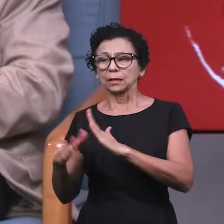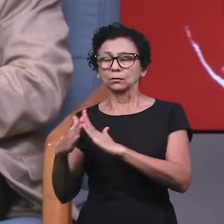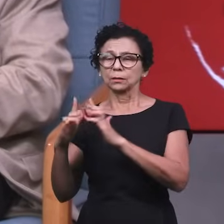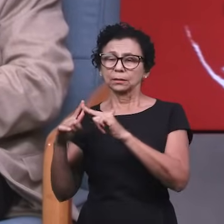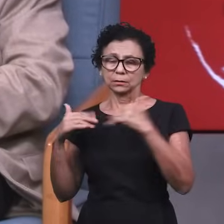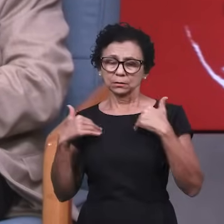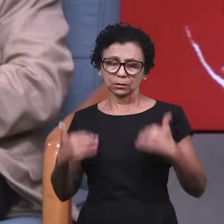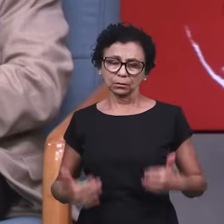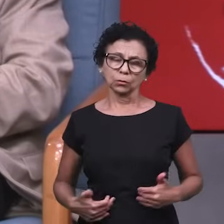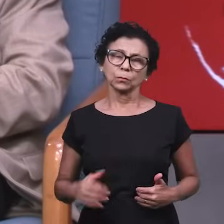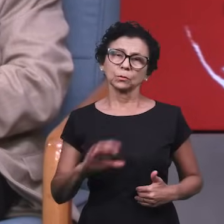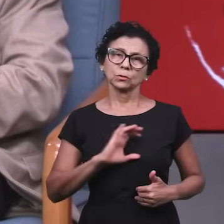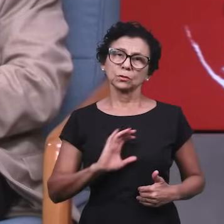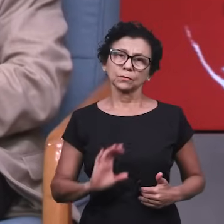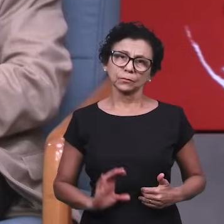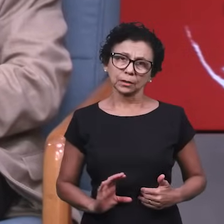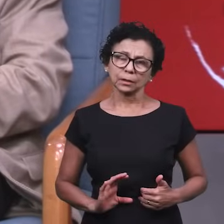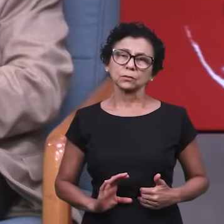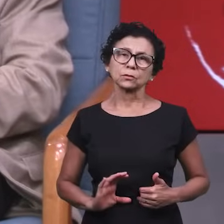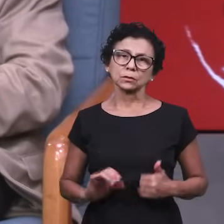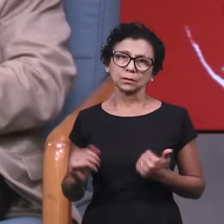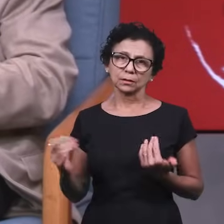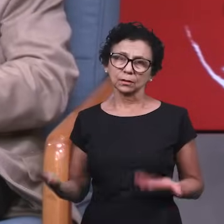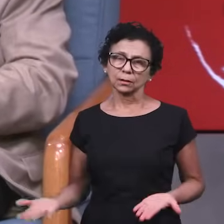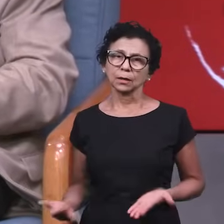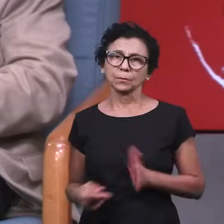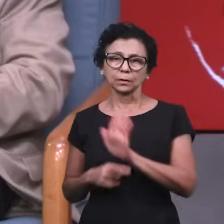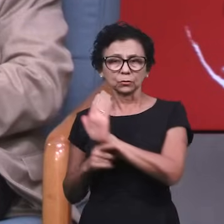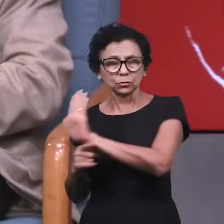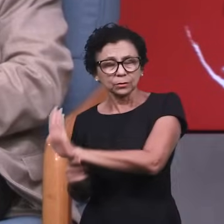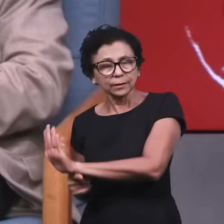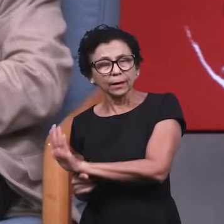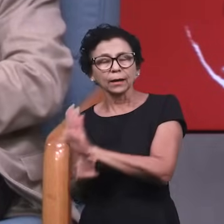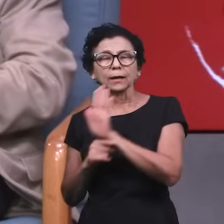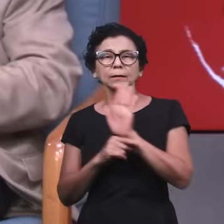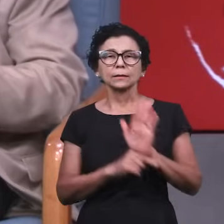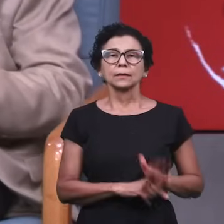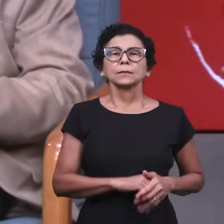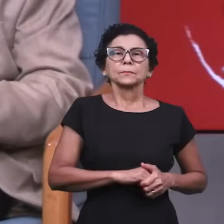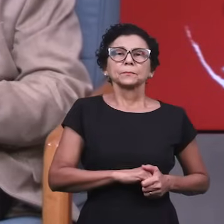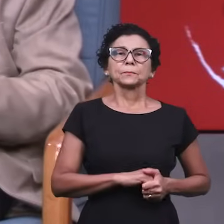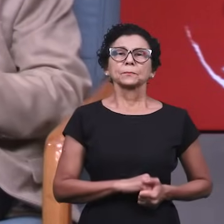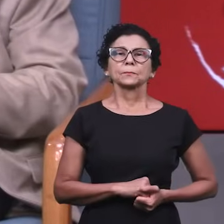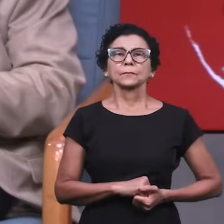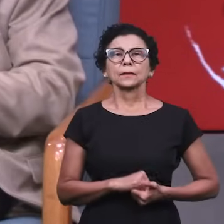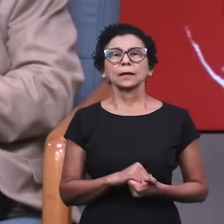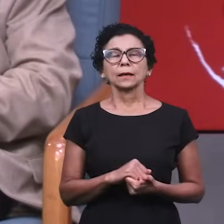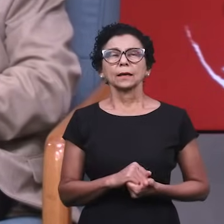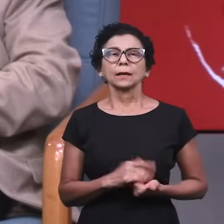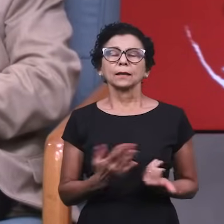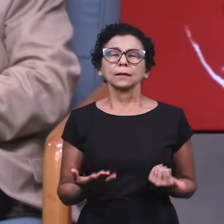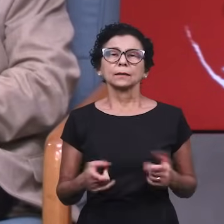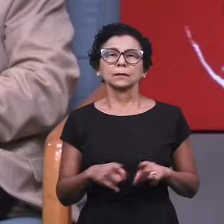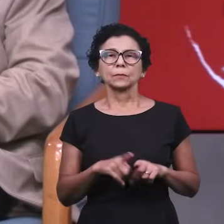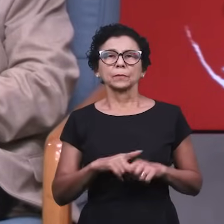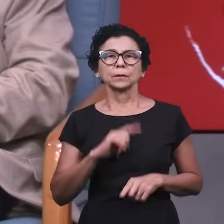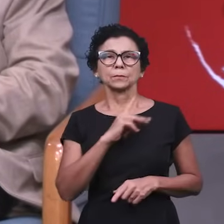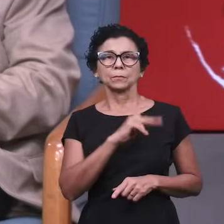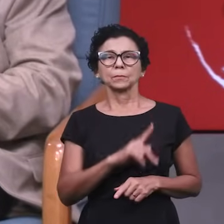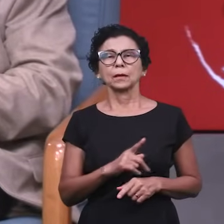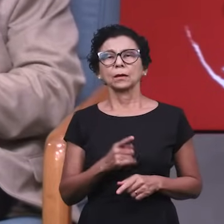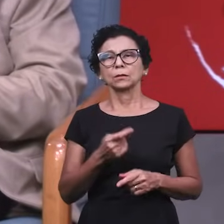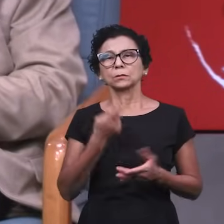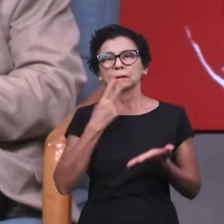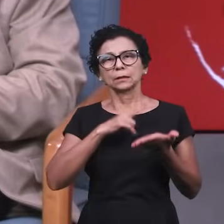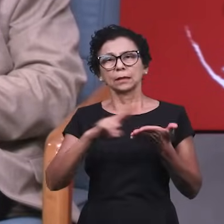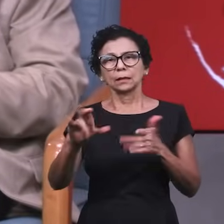do ministério é para o corpo, como igreja é corpo, assim como ele fala na carta aos Coríntios, para